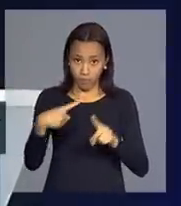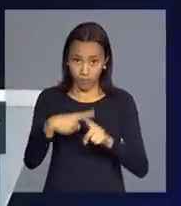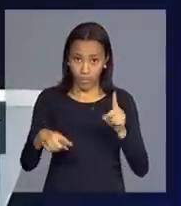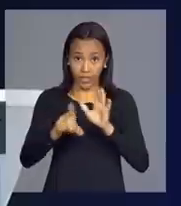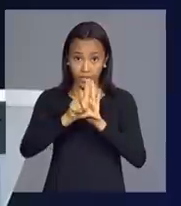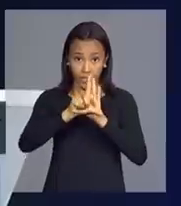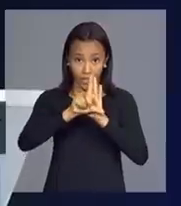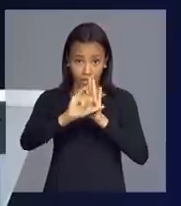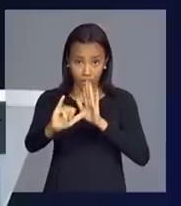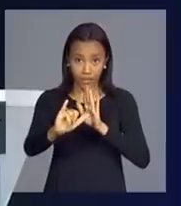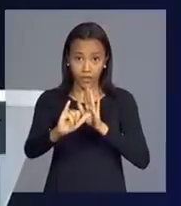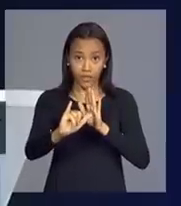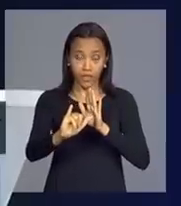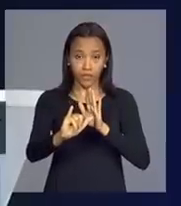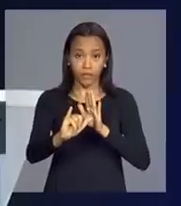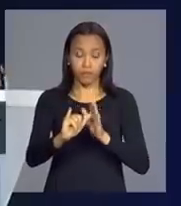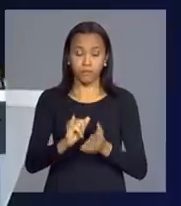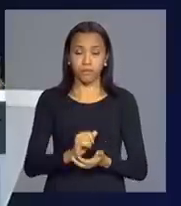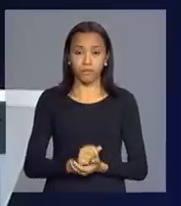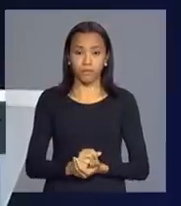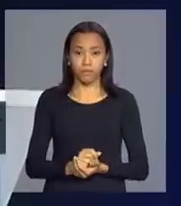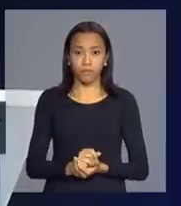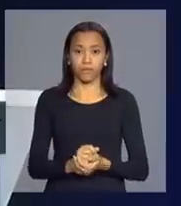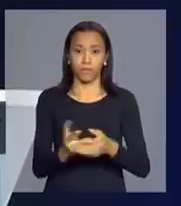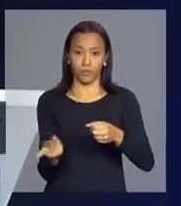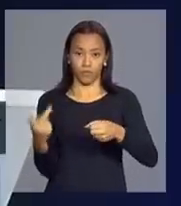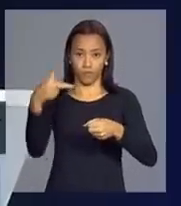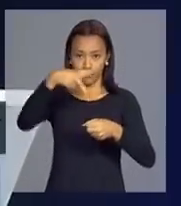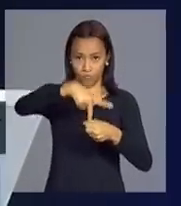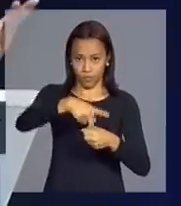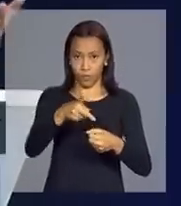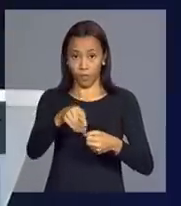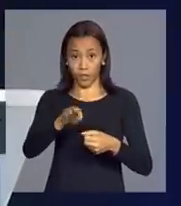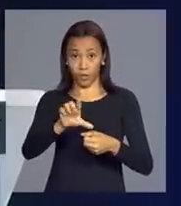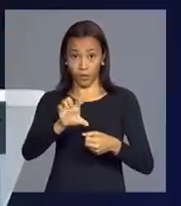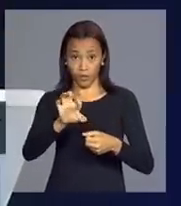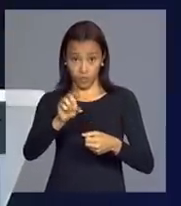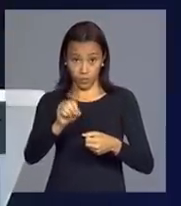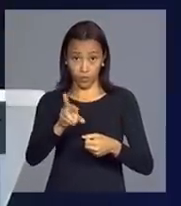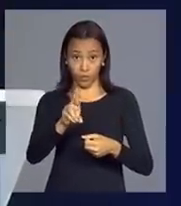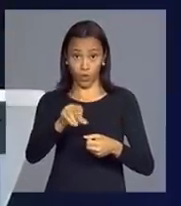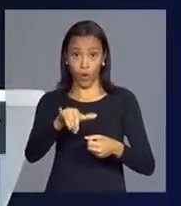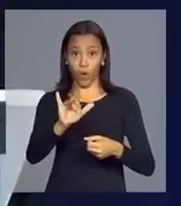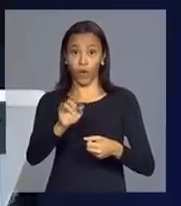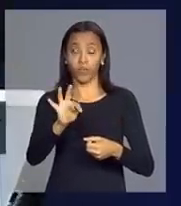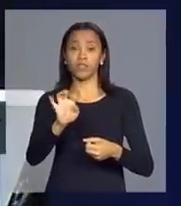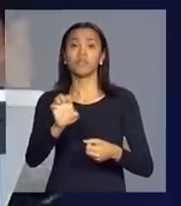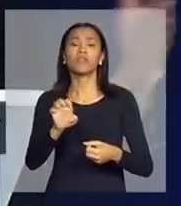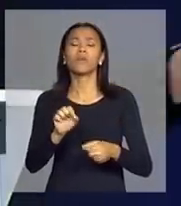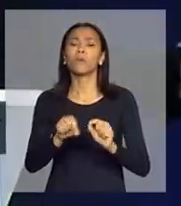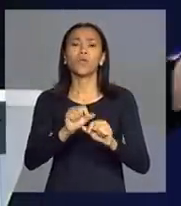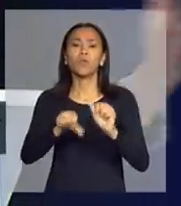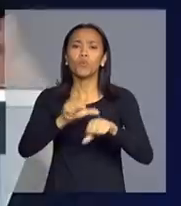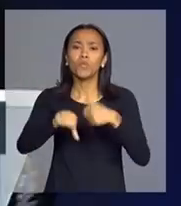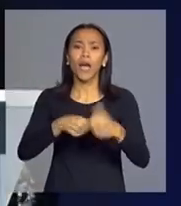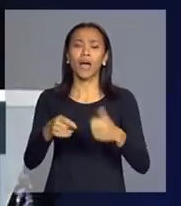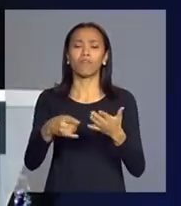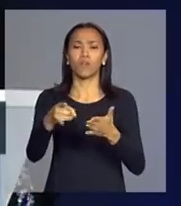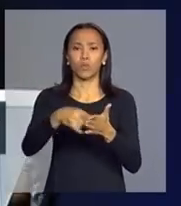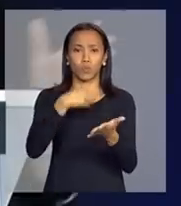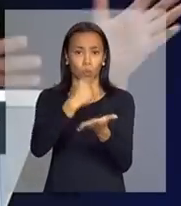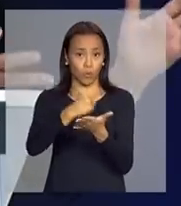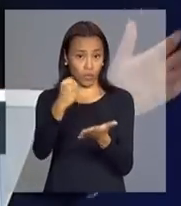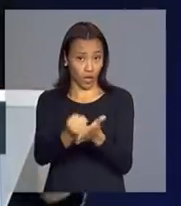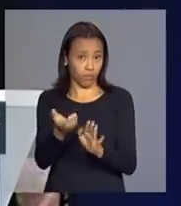lei dos royalties, e era a lei do petróleo, que mudava os contratos para